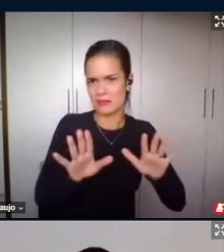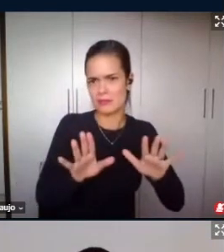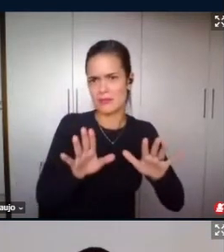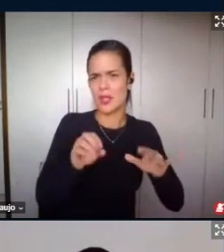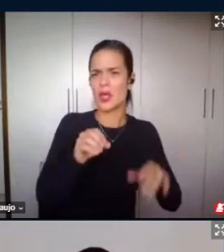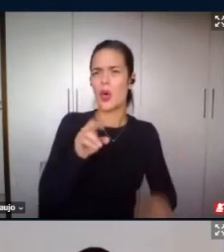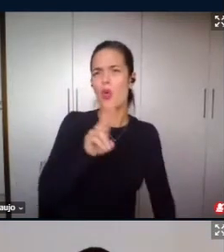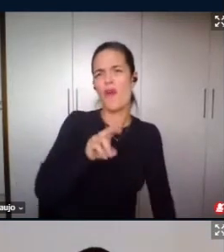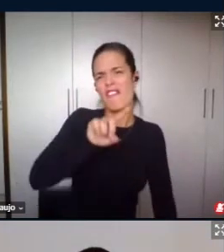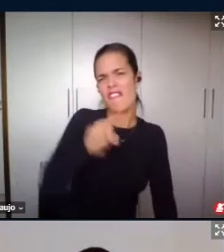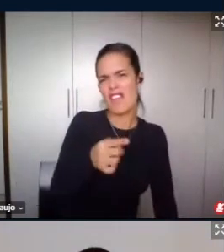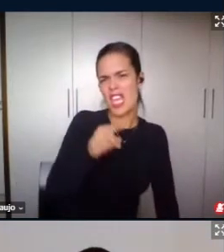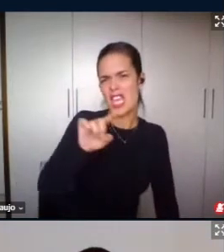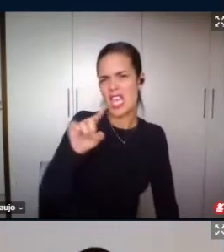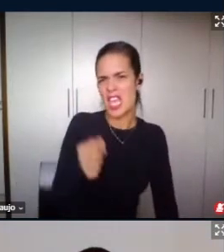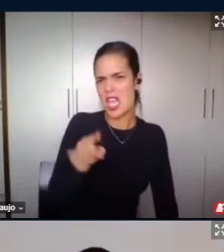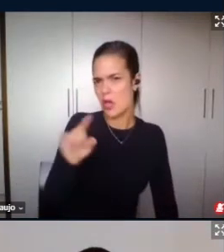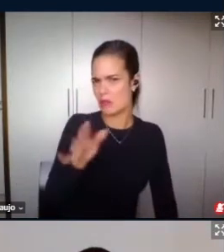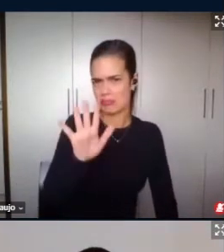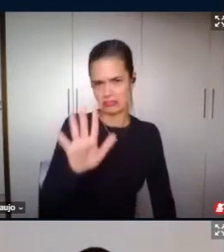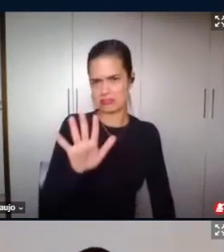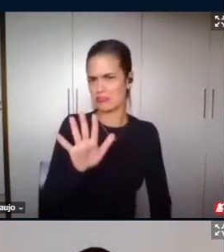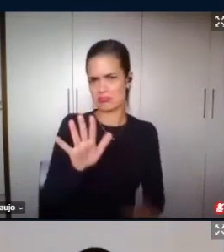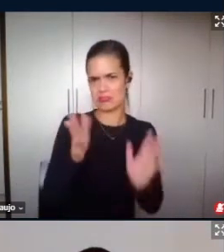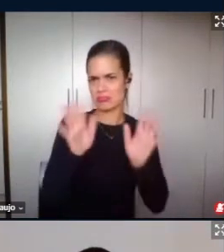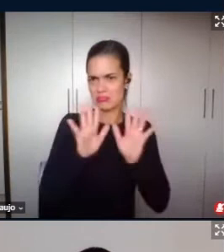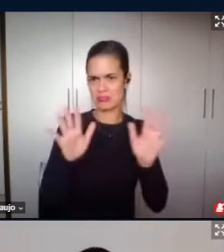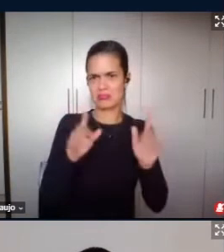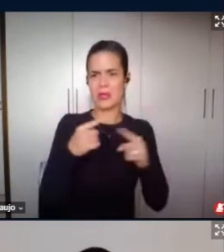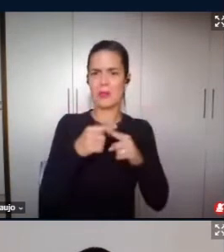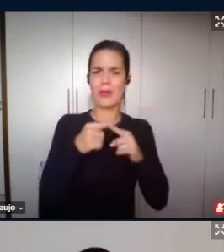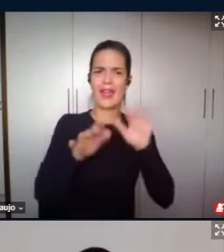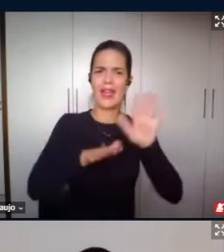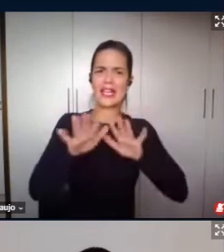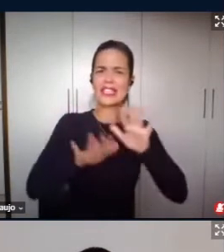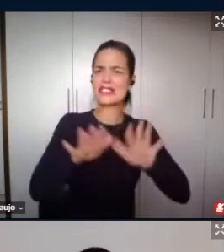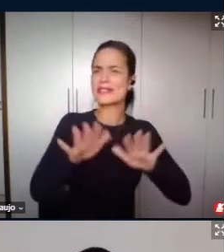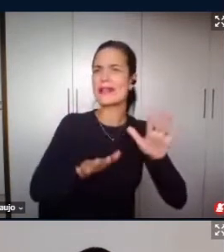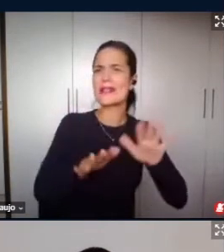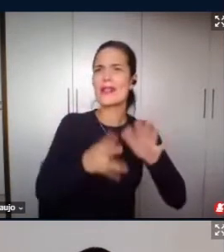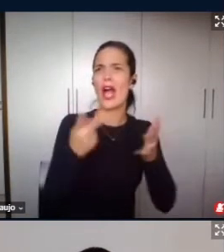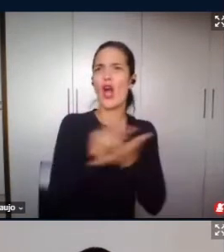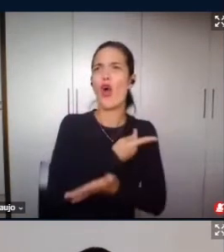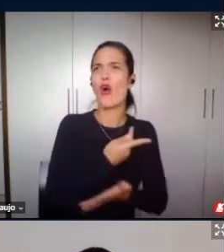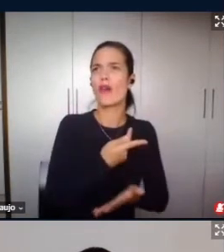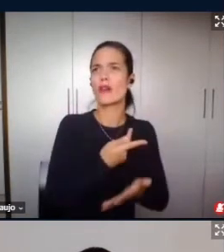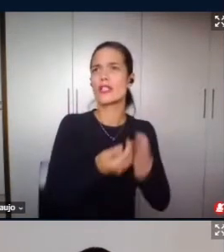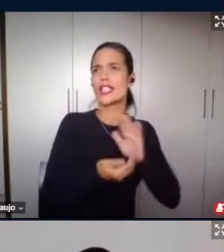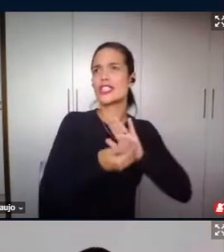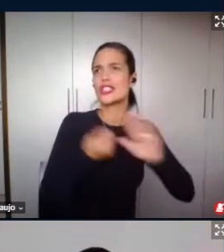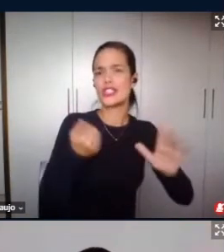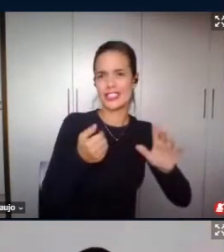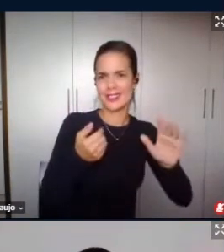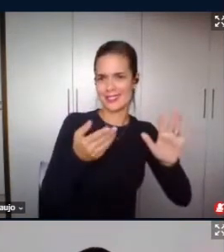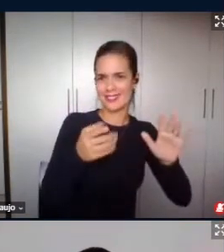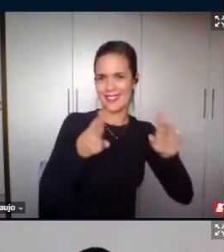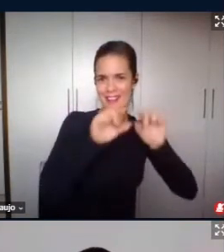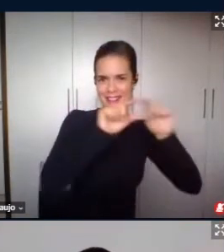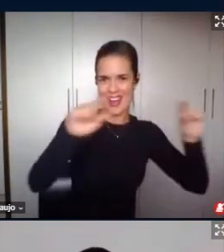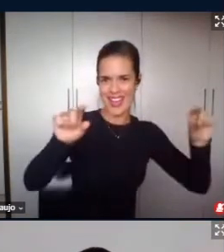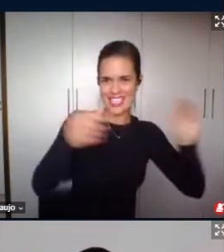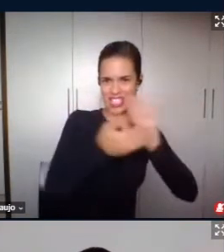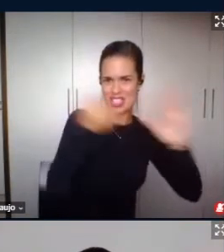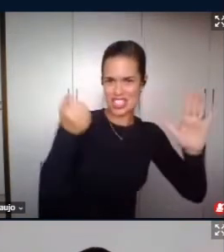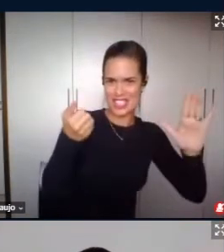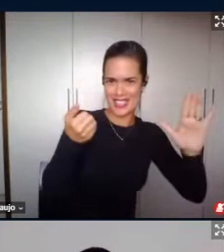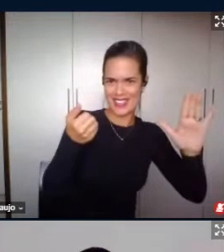vírgula. Às vezes a gente vai retirar, por exemplo, um sintagma de uma frase e deixa a vírgula,